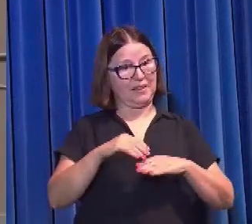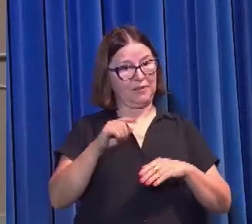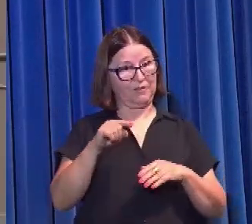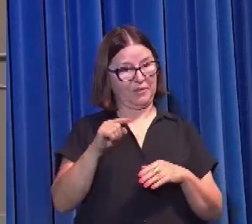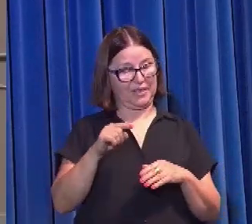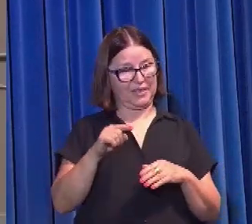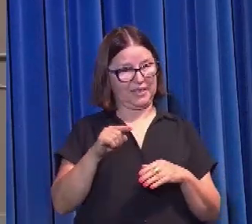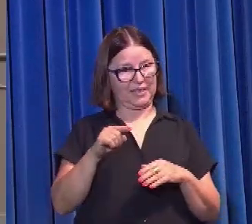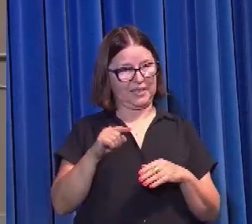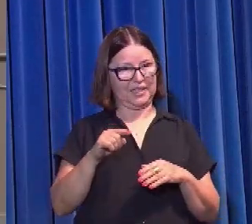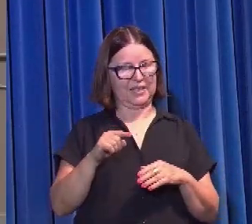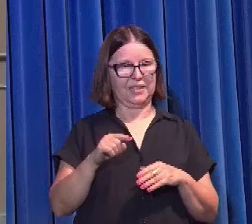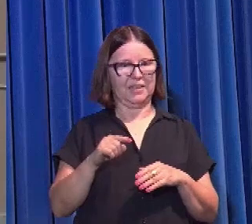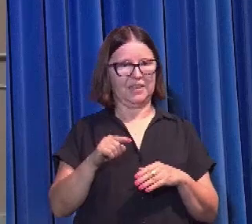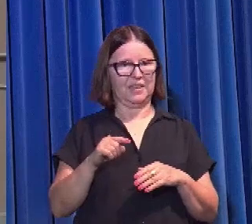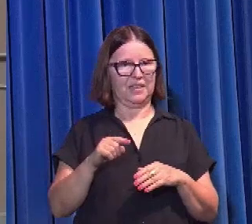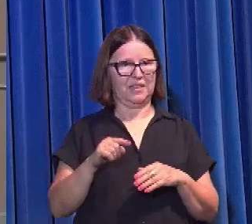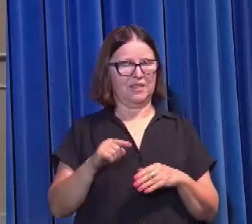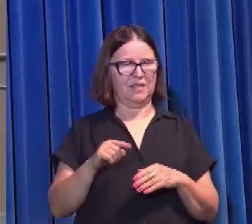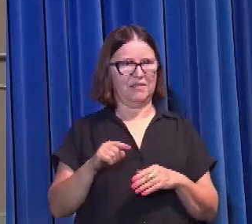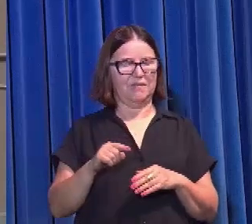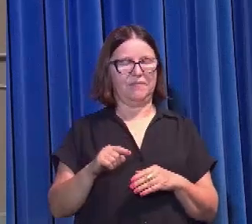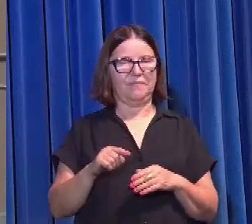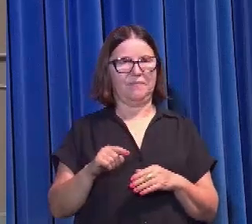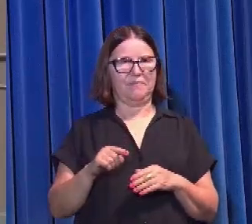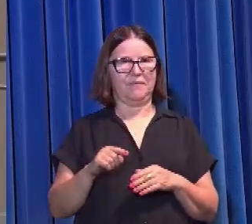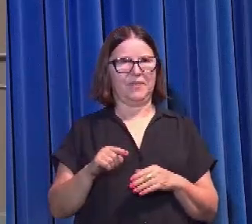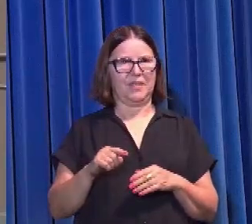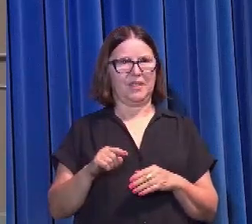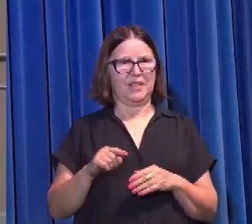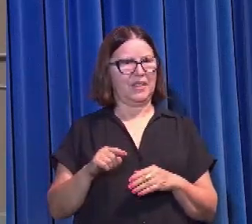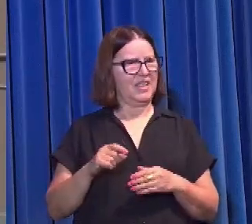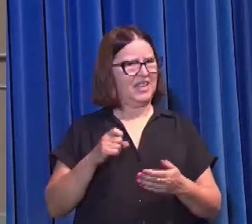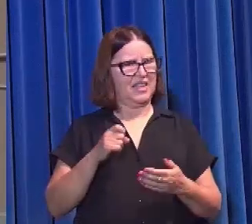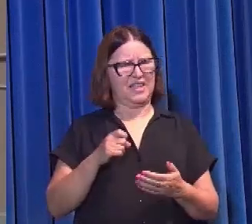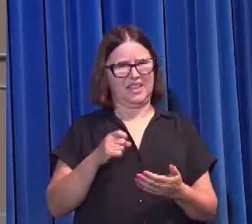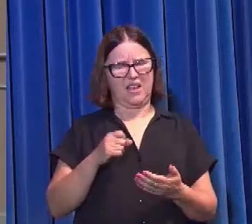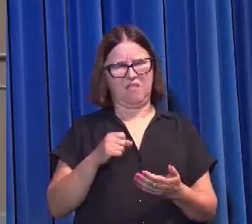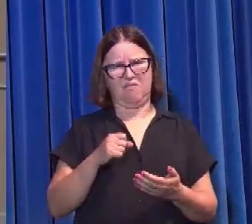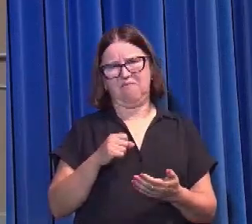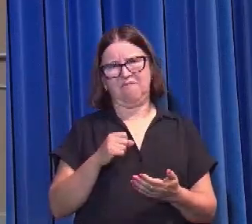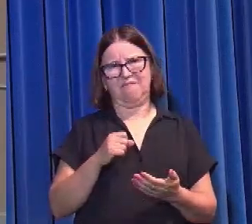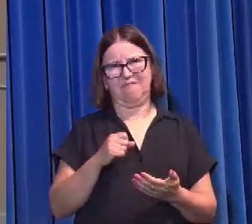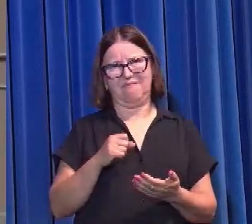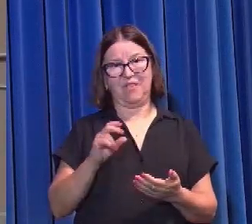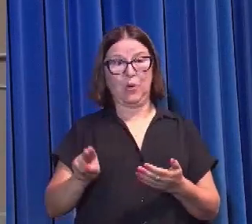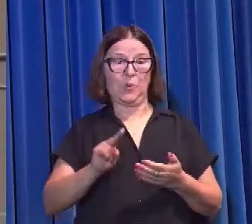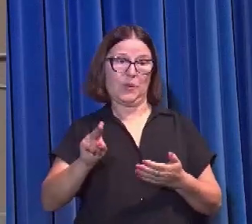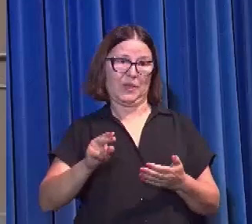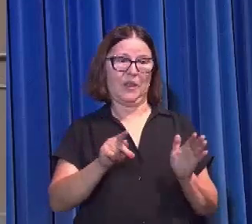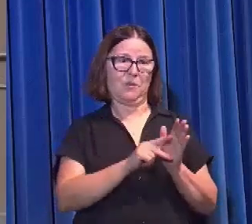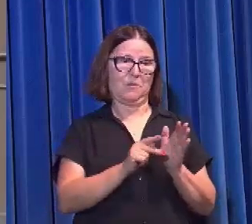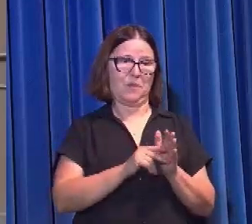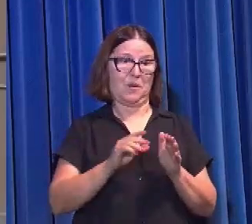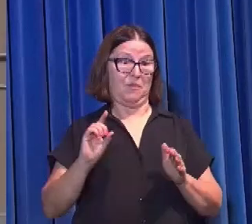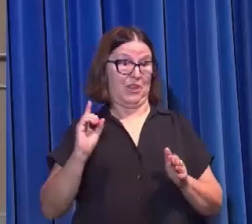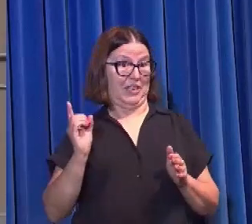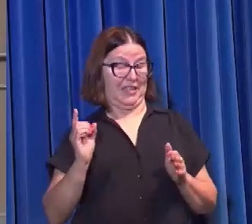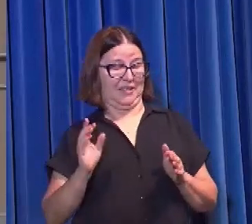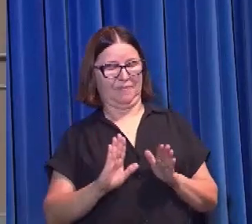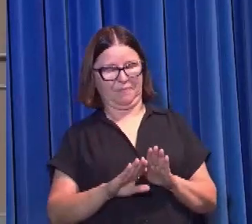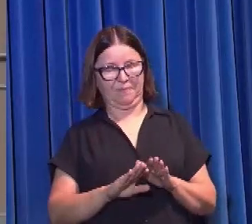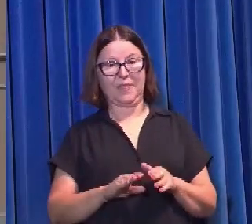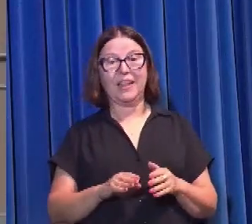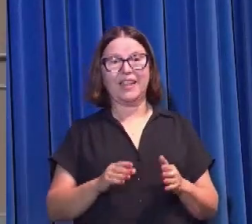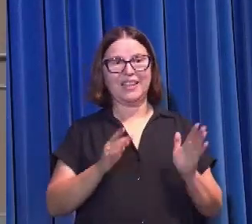seus direitos. Você não fazer questão daquilo que você tem por direito. E Jesus Cristo, meus irmãos, o cabeça